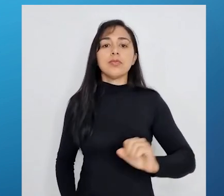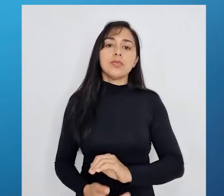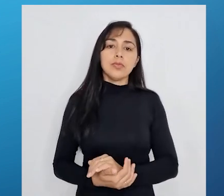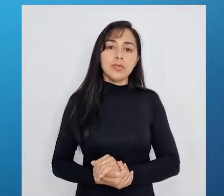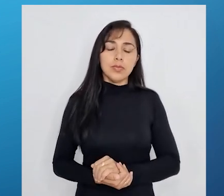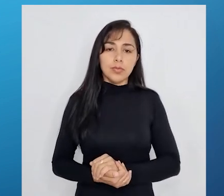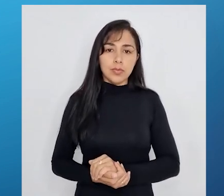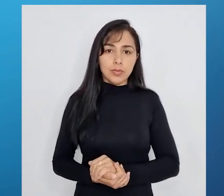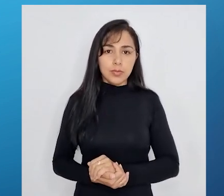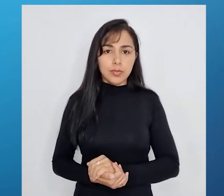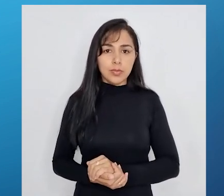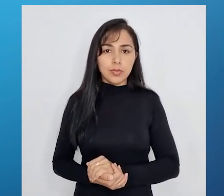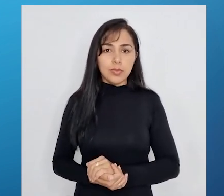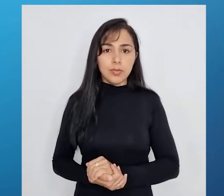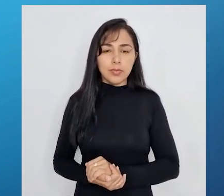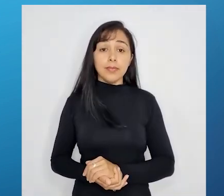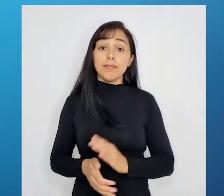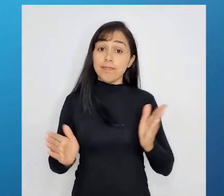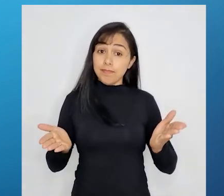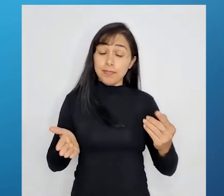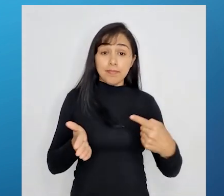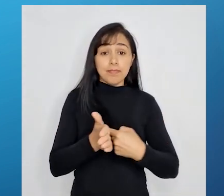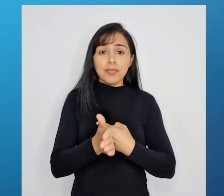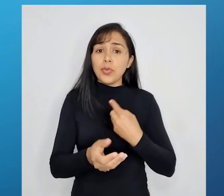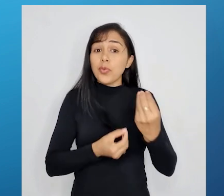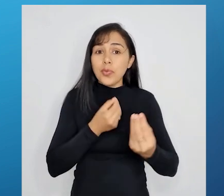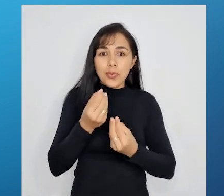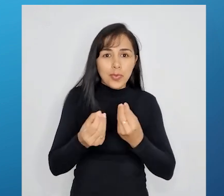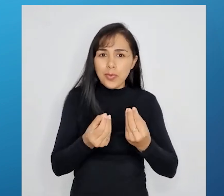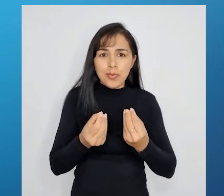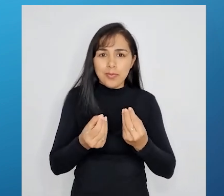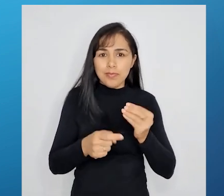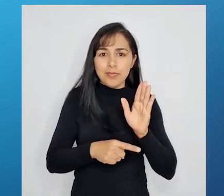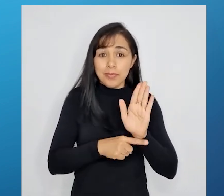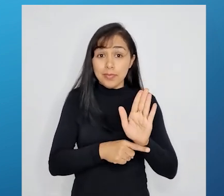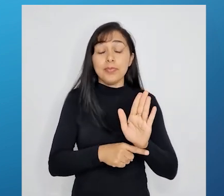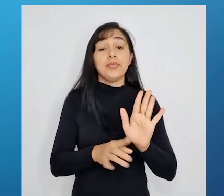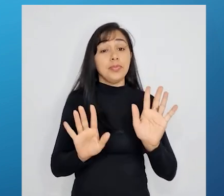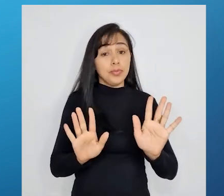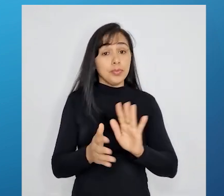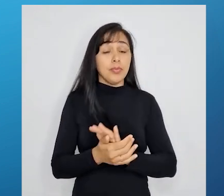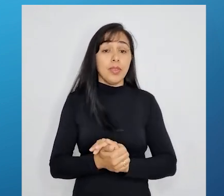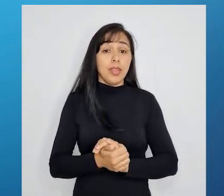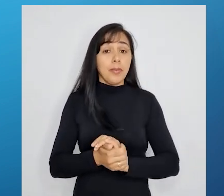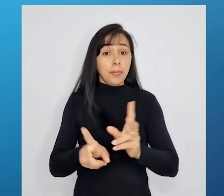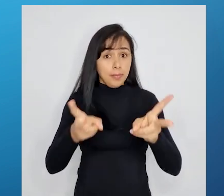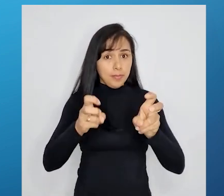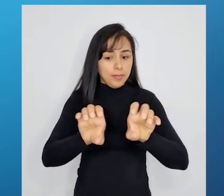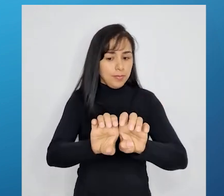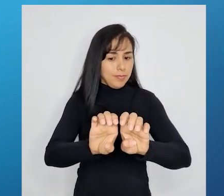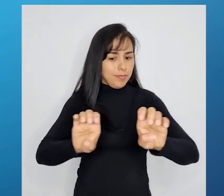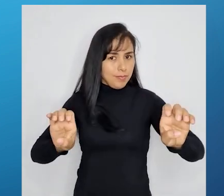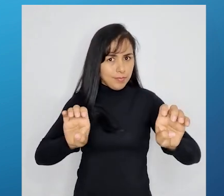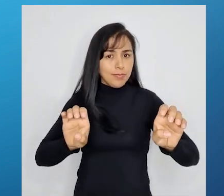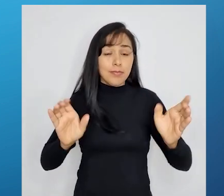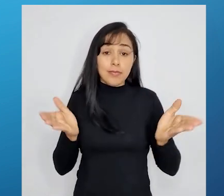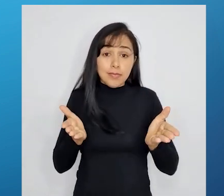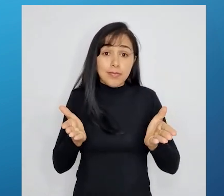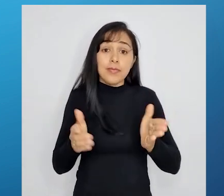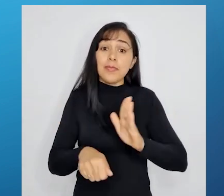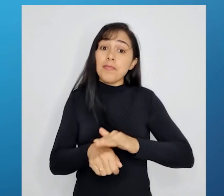48. Tá vendo? Tá, professor, isso vai ajudar em quê? Olha, isso vai ajudar que eu vou ficar com uma equação agora que só tem somente